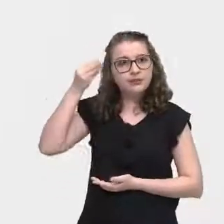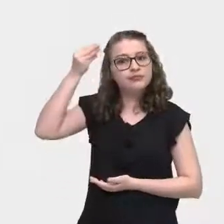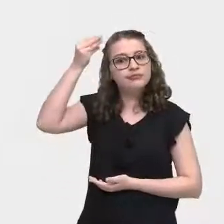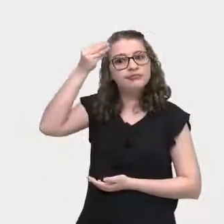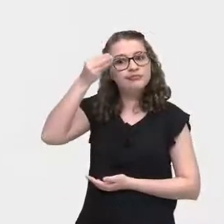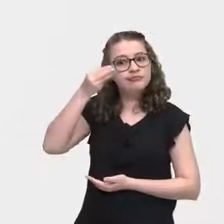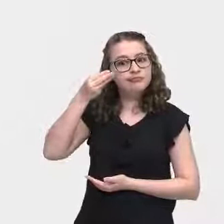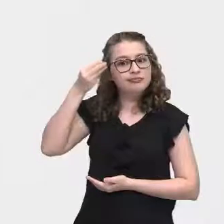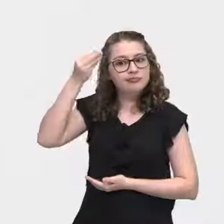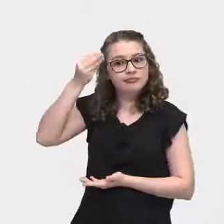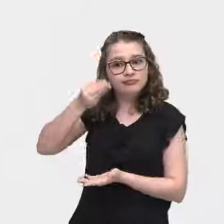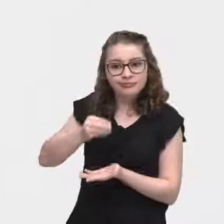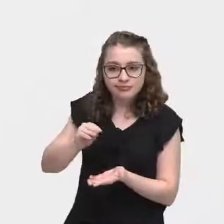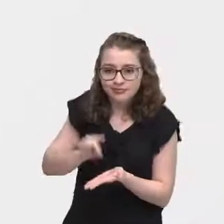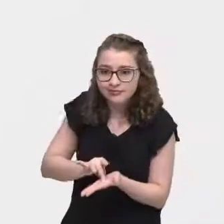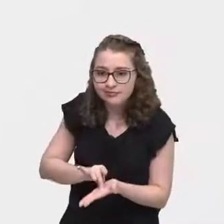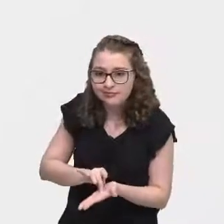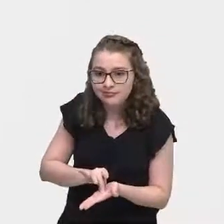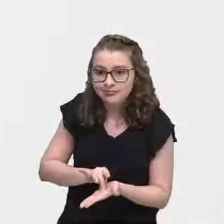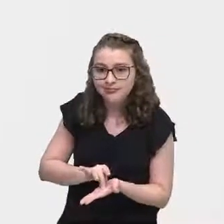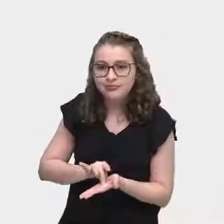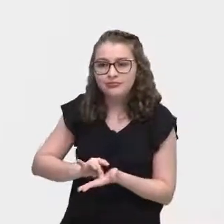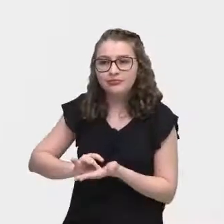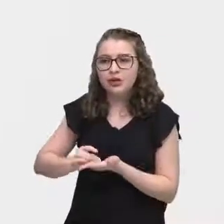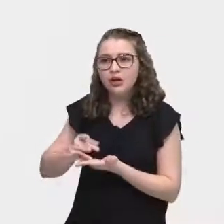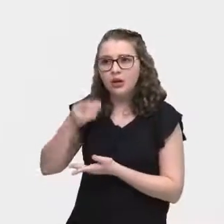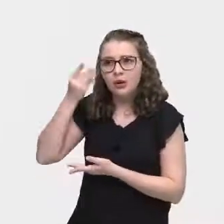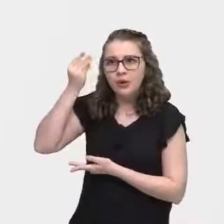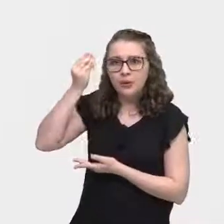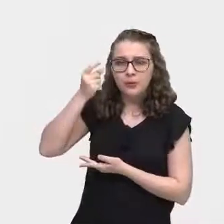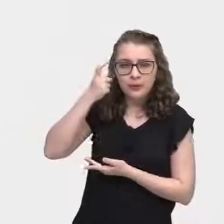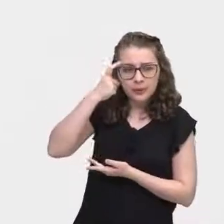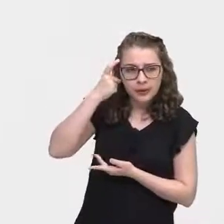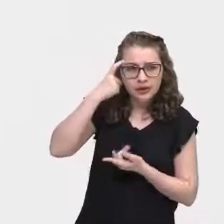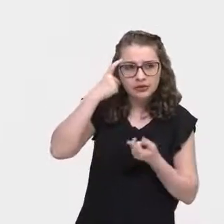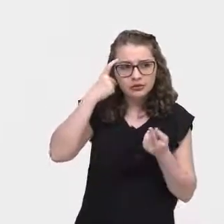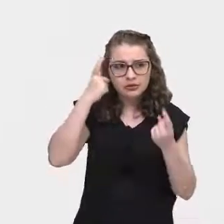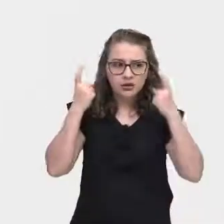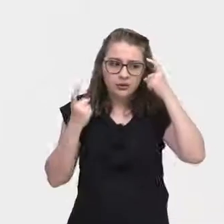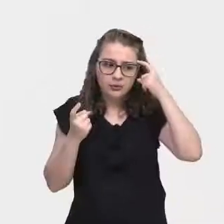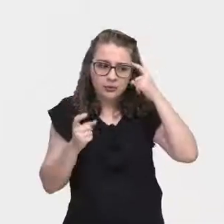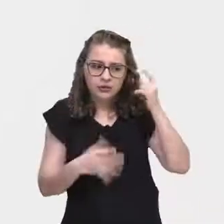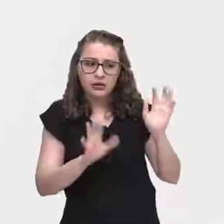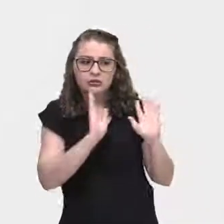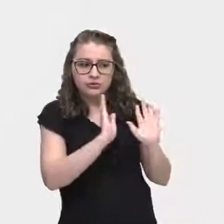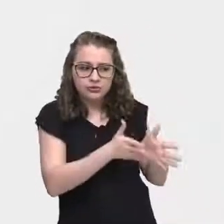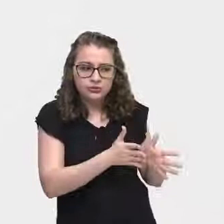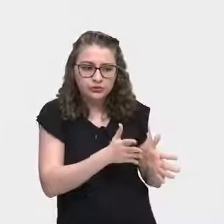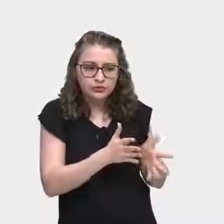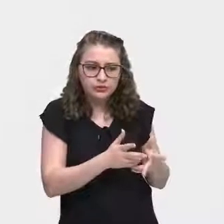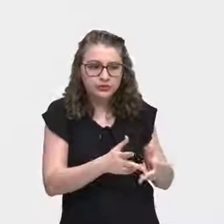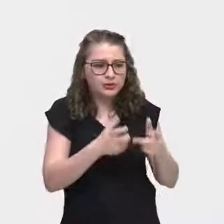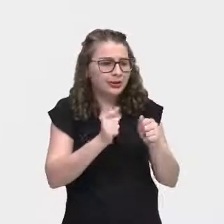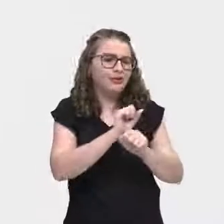pensar a realidade, é pensar o que está pensado no mundo. É olhar para a obviedade do mundo e dizer, aqui